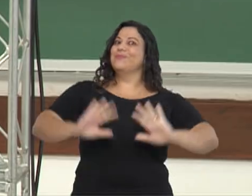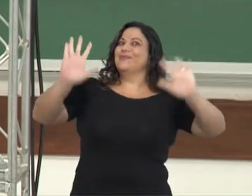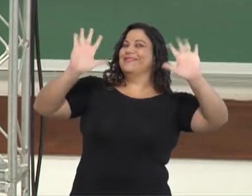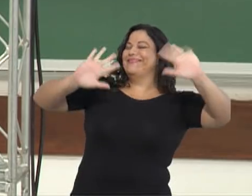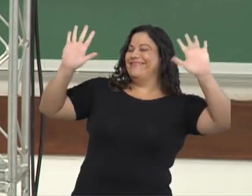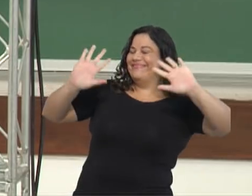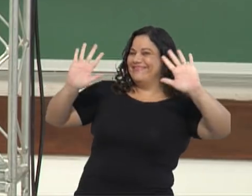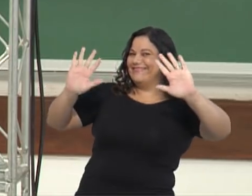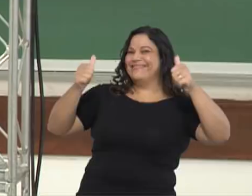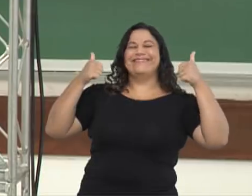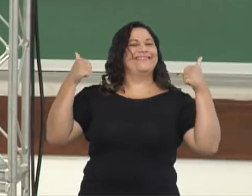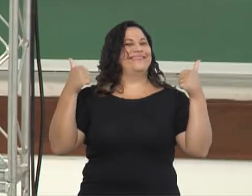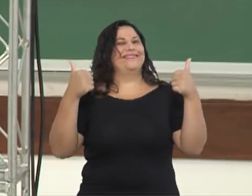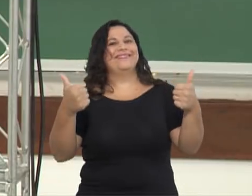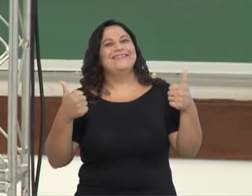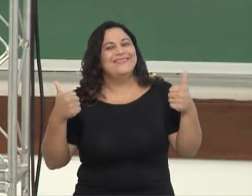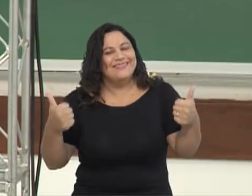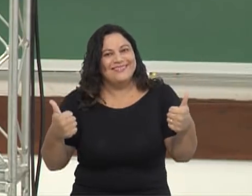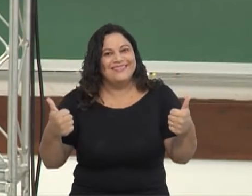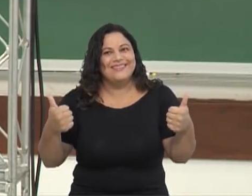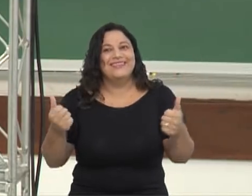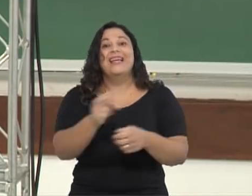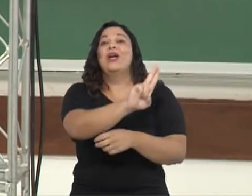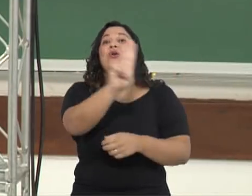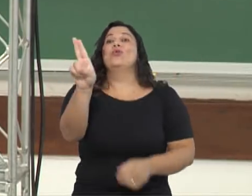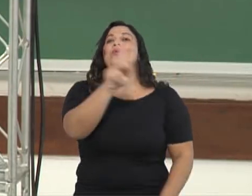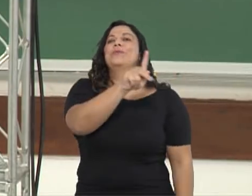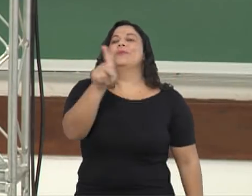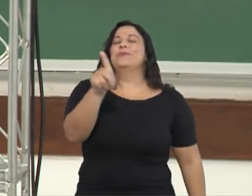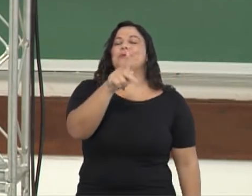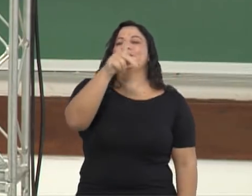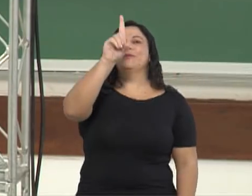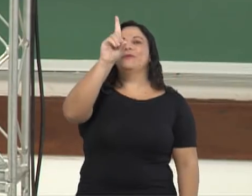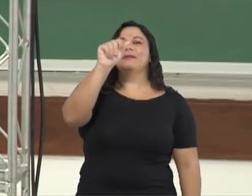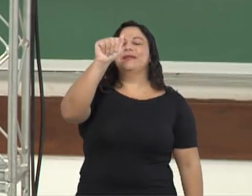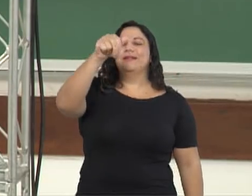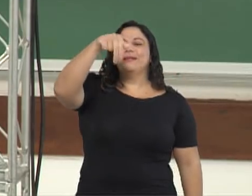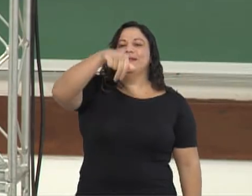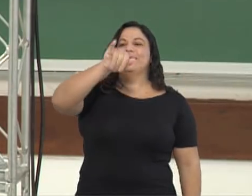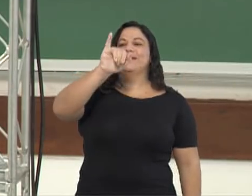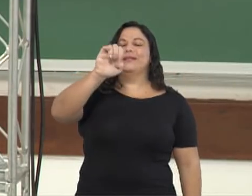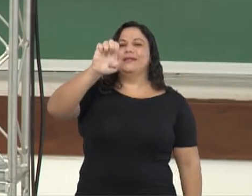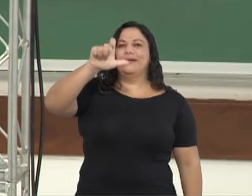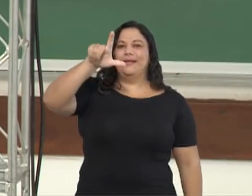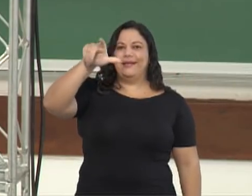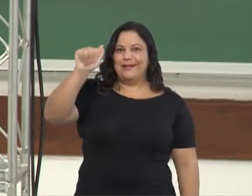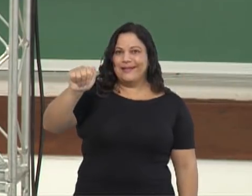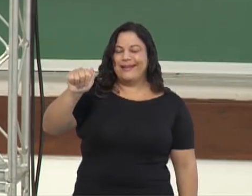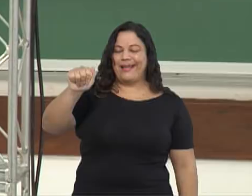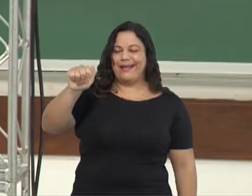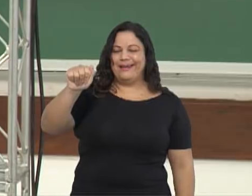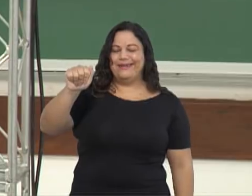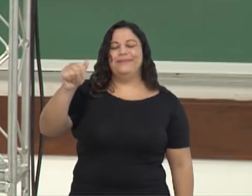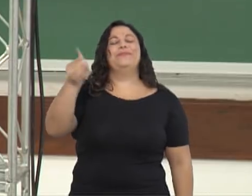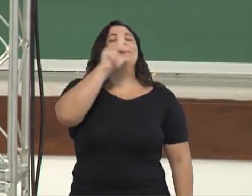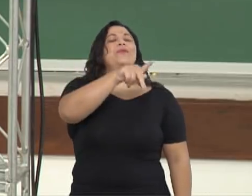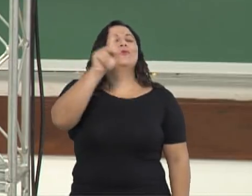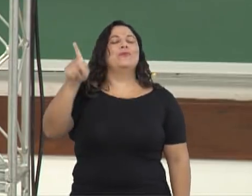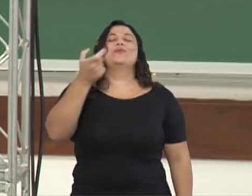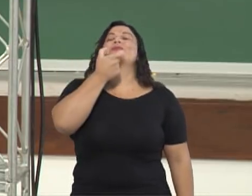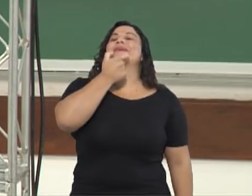Hello everyone, my name is Daniela and for this moment I will be your English